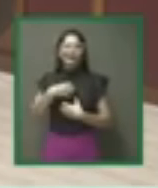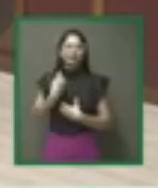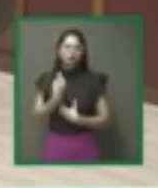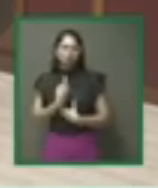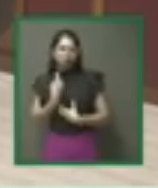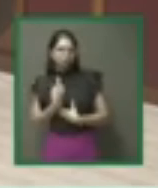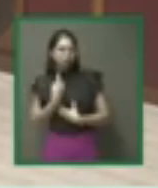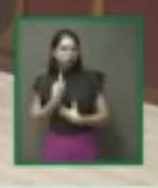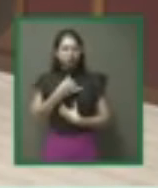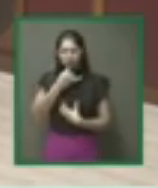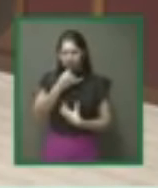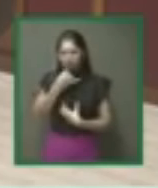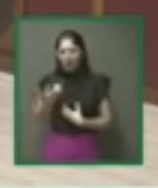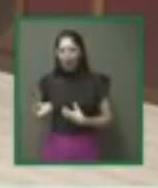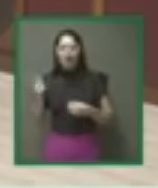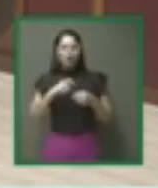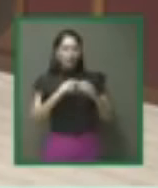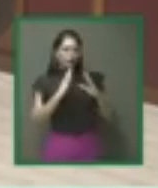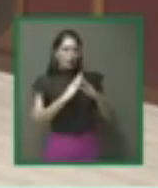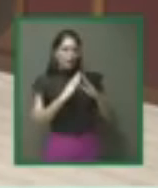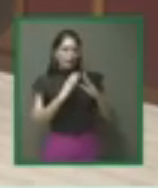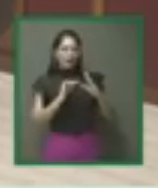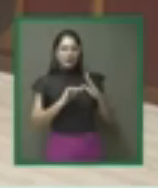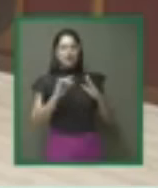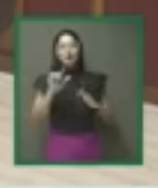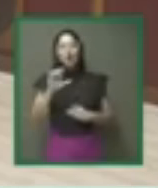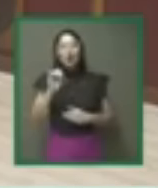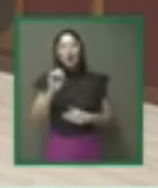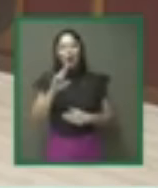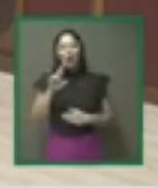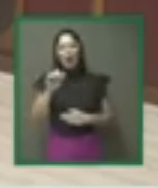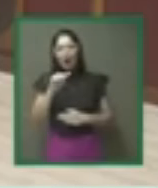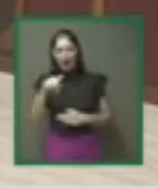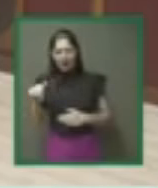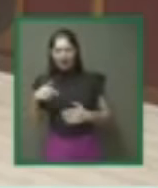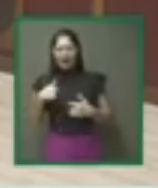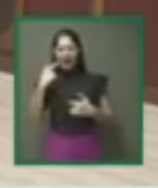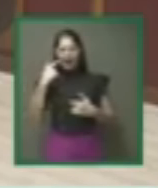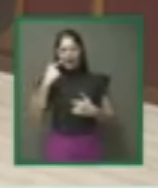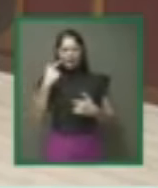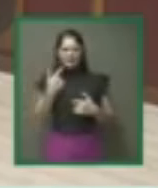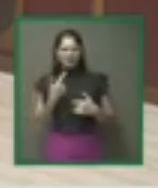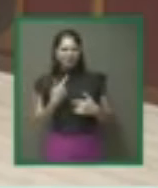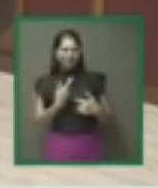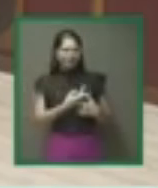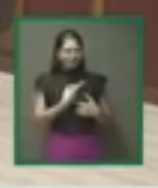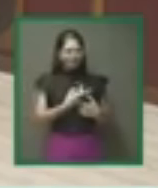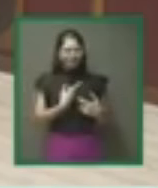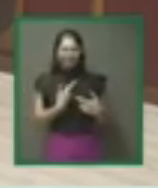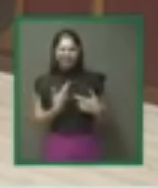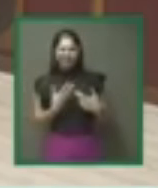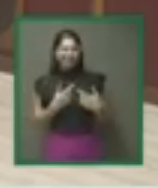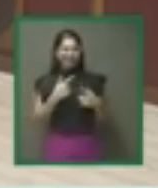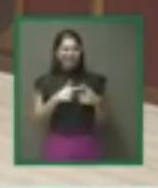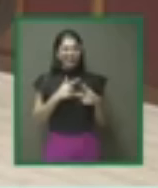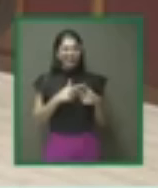voltar lá para a casa do Lohan. A gente já não tinha mais tanto envolvimento, aí eu resolvi também terminar com ele. Eu disse que já não dava mais certo,